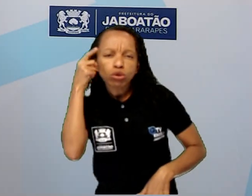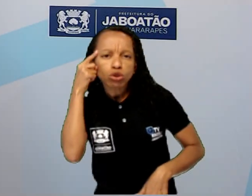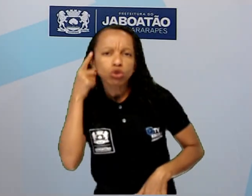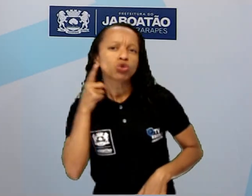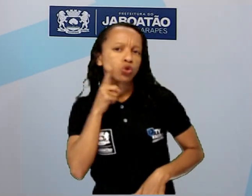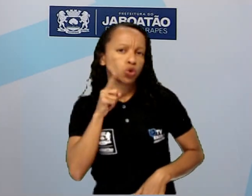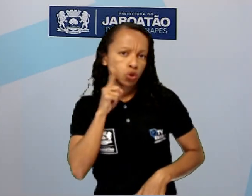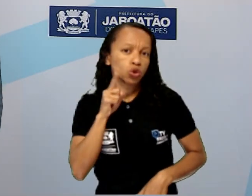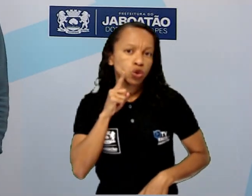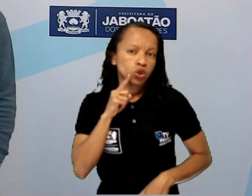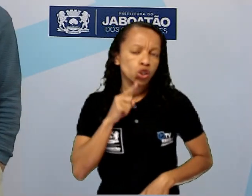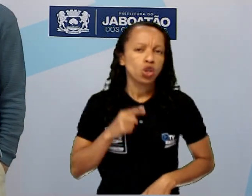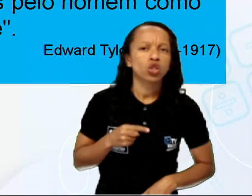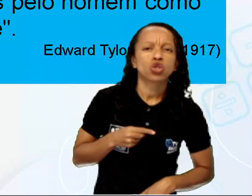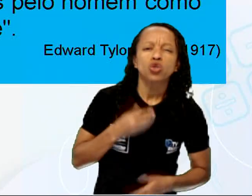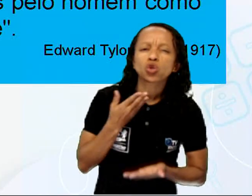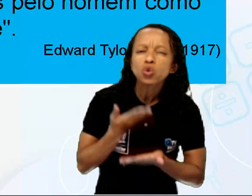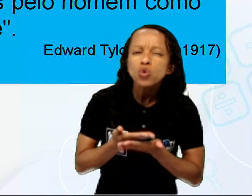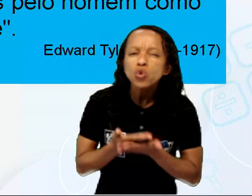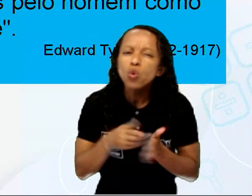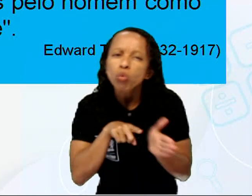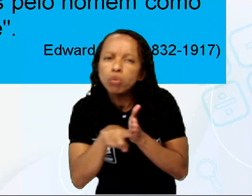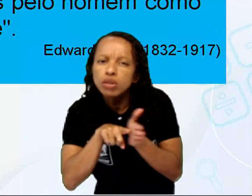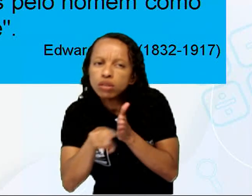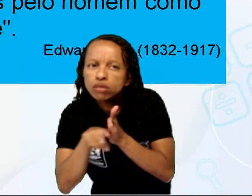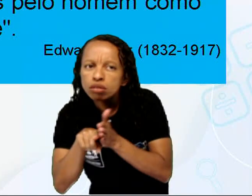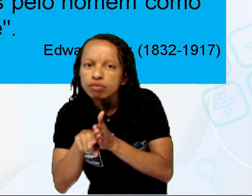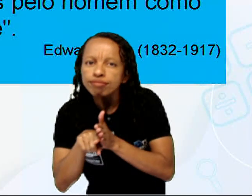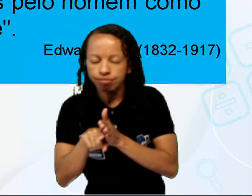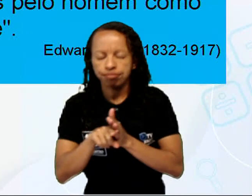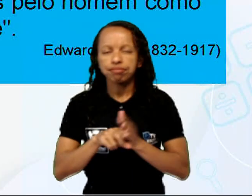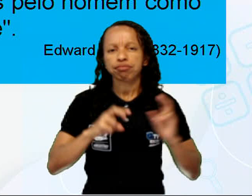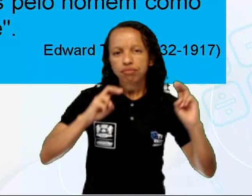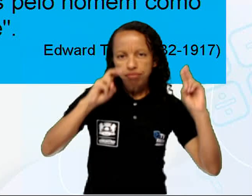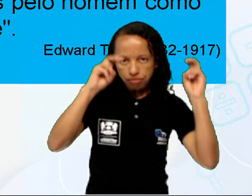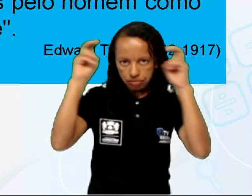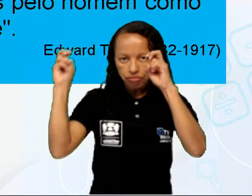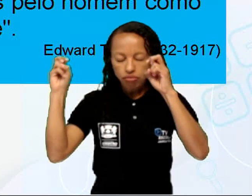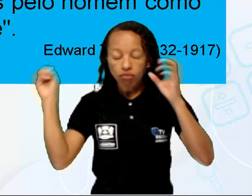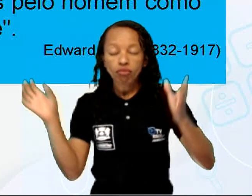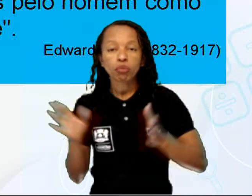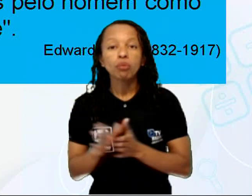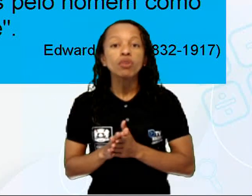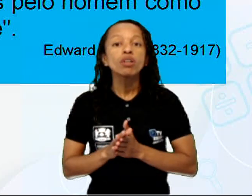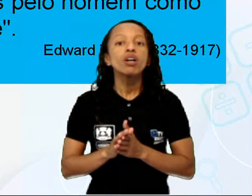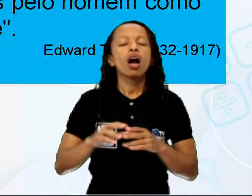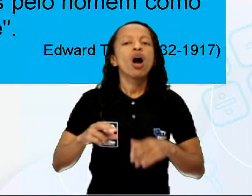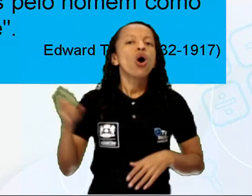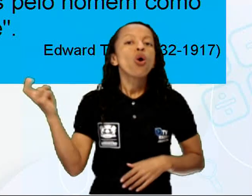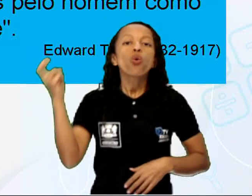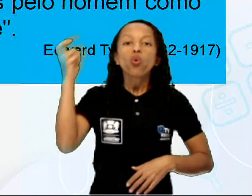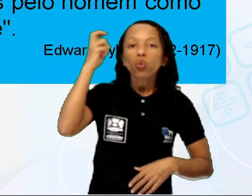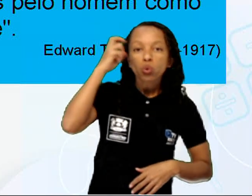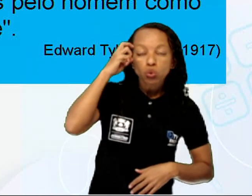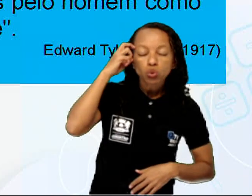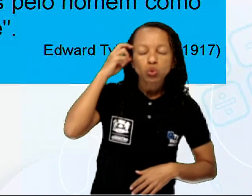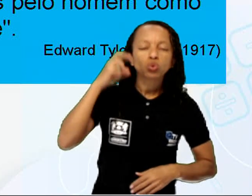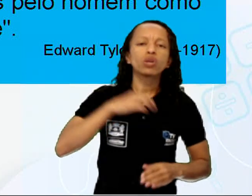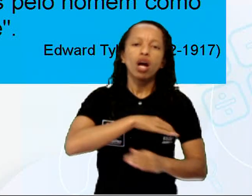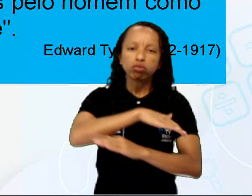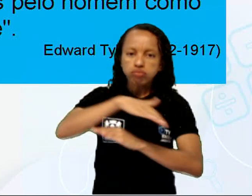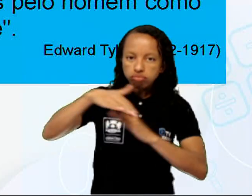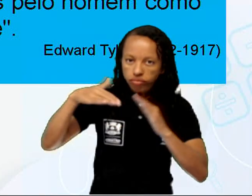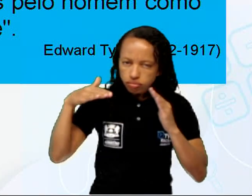Taylor, e ele sintetizou assim: a cultura é todo aquele complexo que inclui o